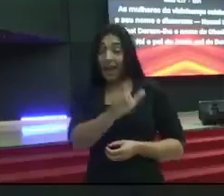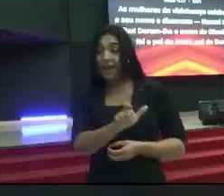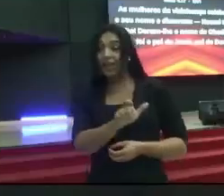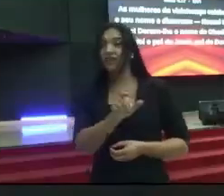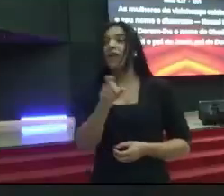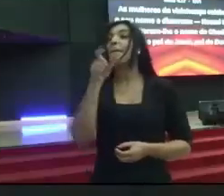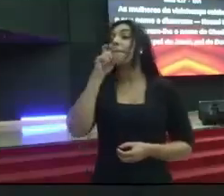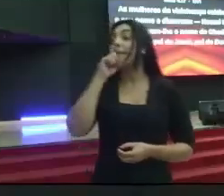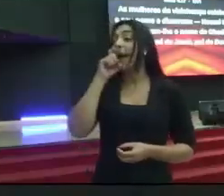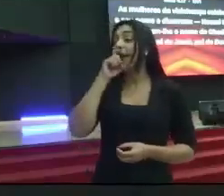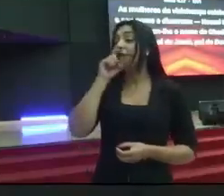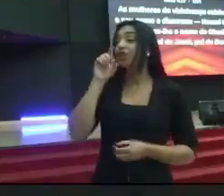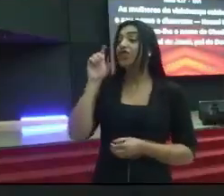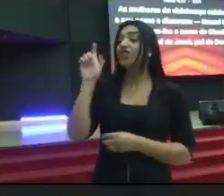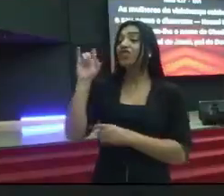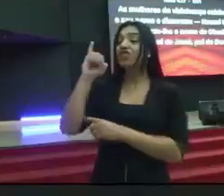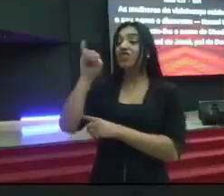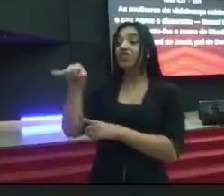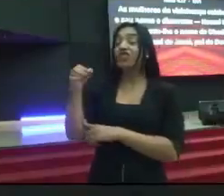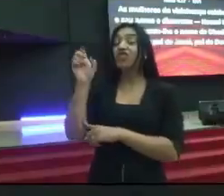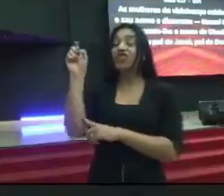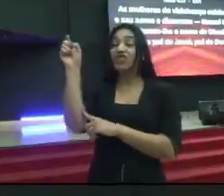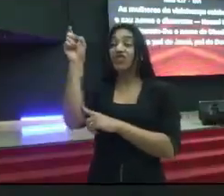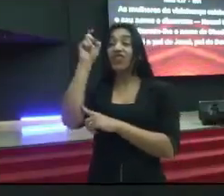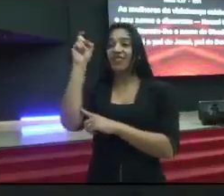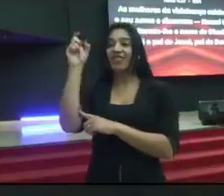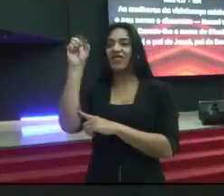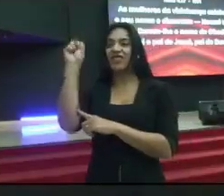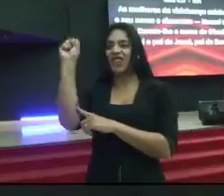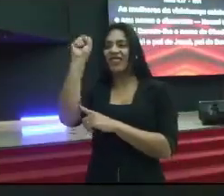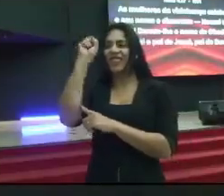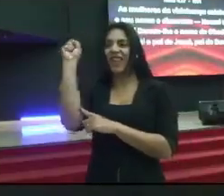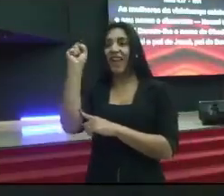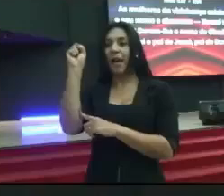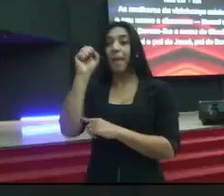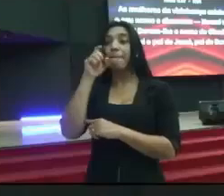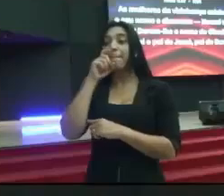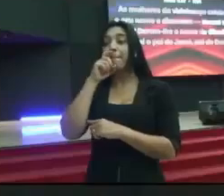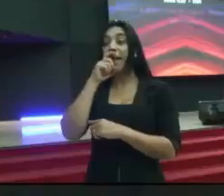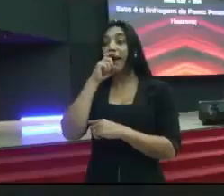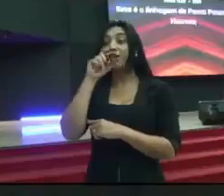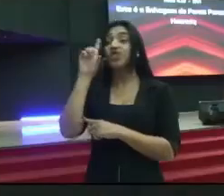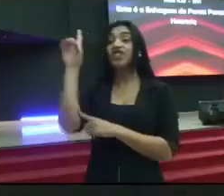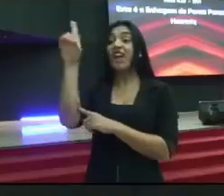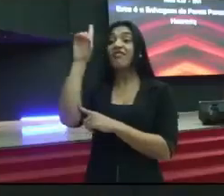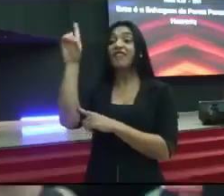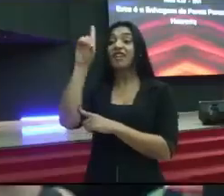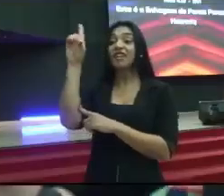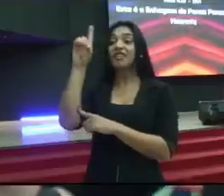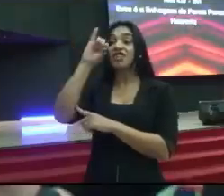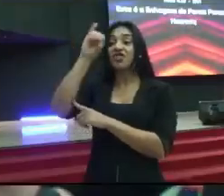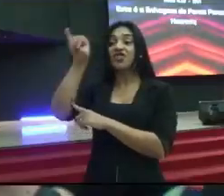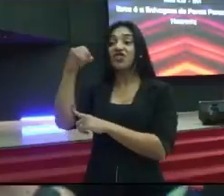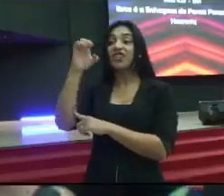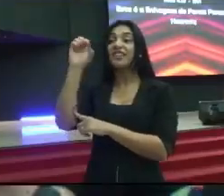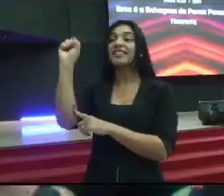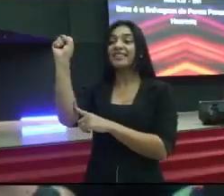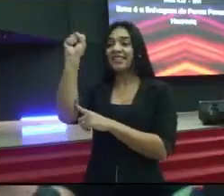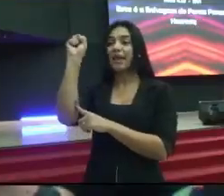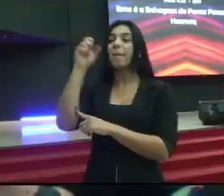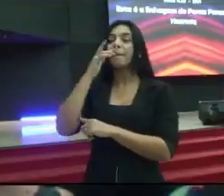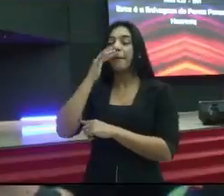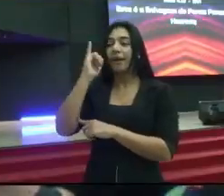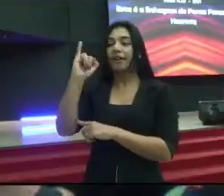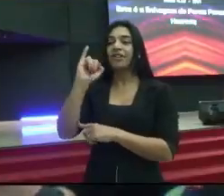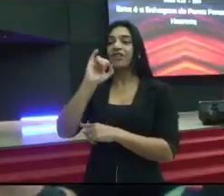de Jessé, pai de Davi. Esta é a história dos antepassados de Davi,